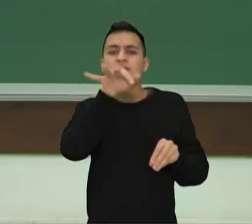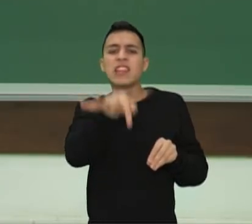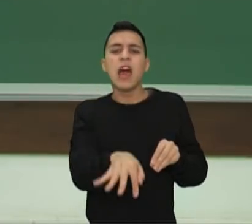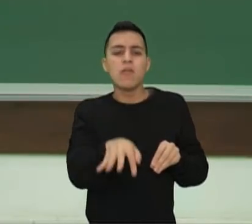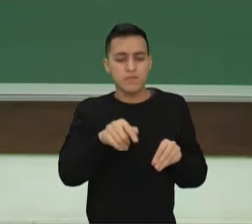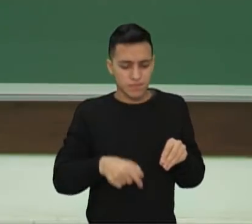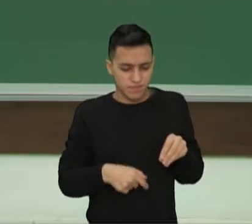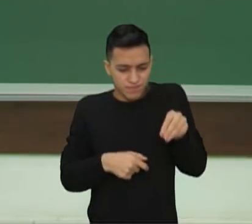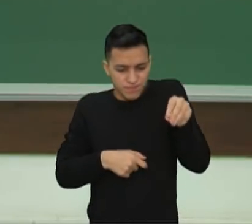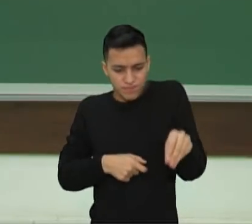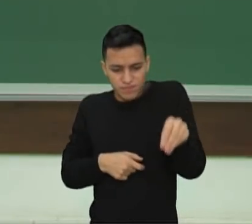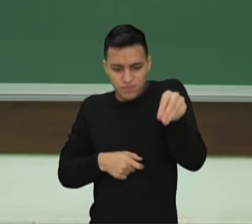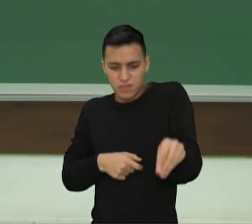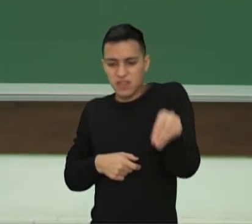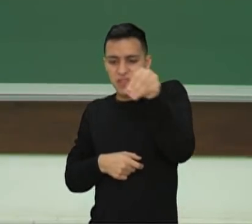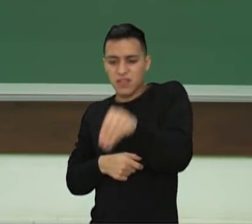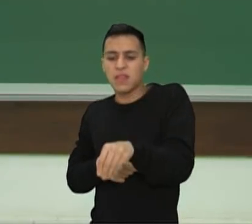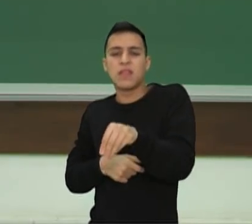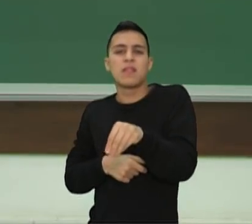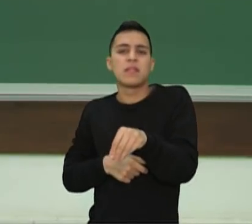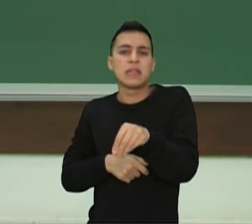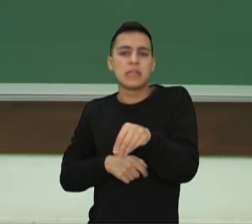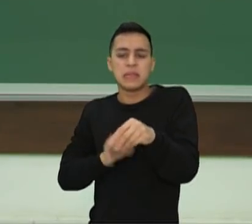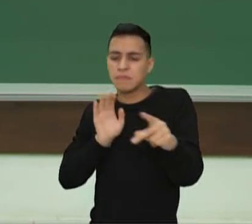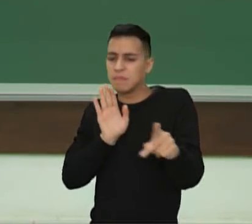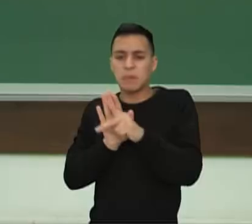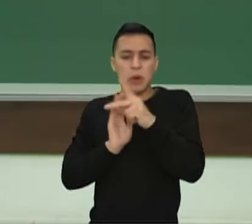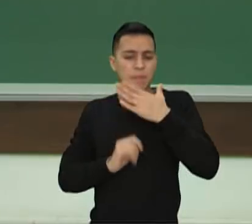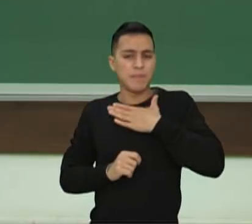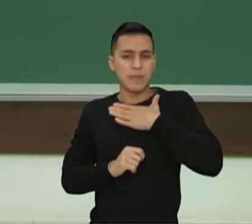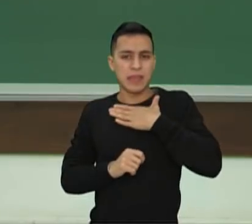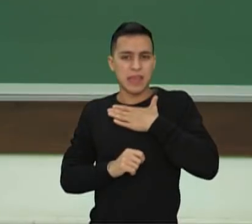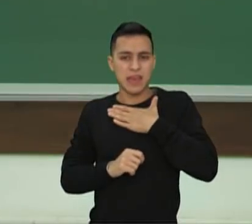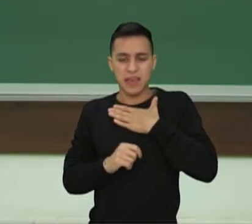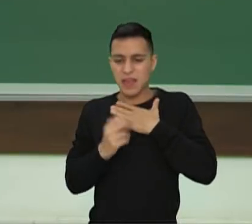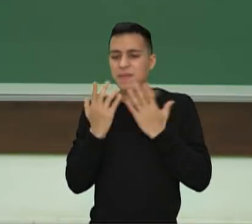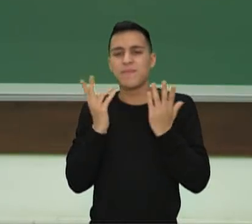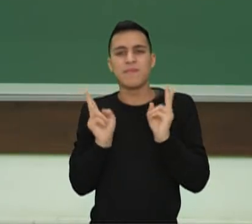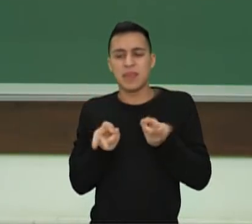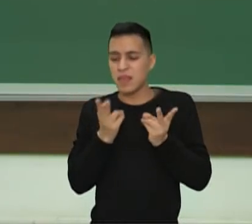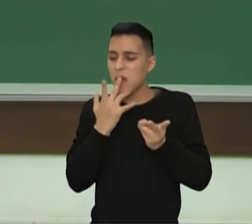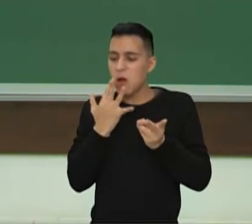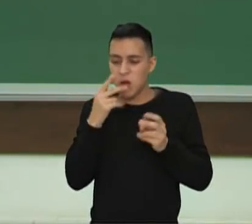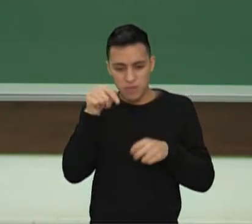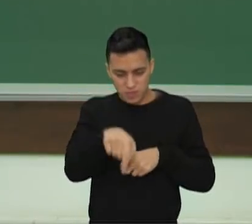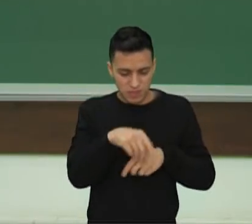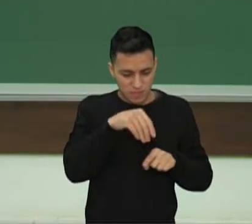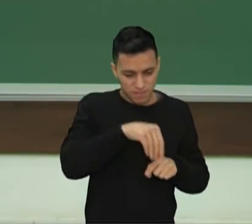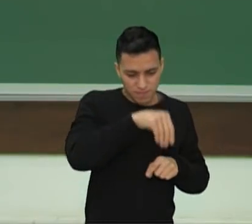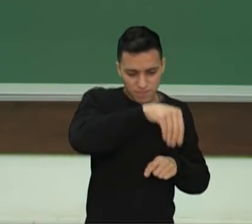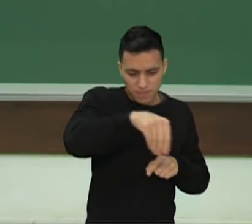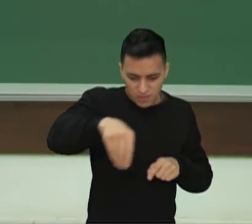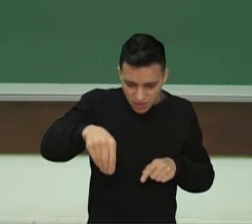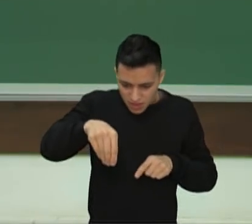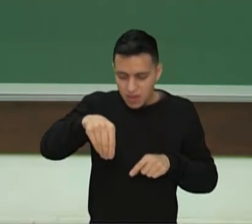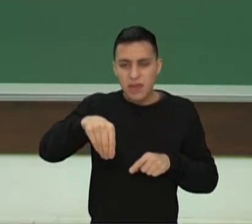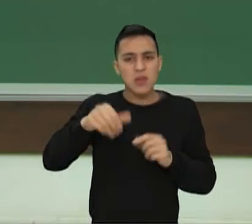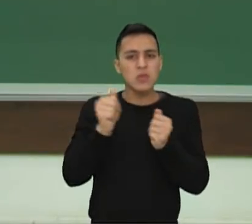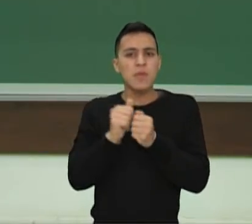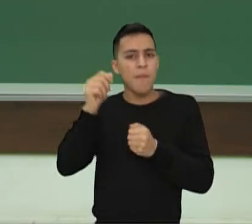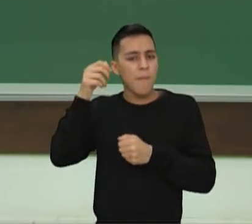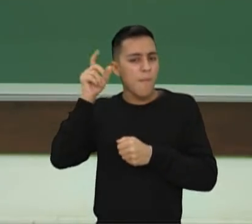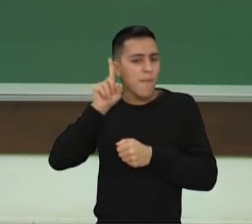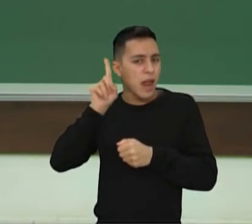da jogada do cavalo vai ser em cima de uma peça minha, né? Da mesma peça eu estou jogando com as brancas e ele ficou em cima de um peão